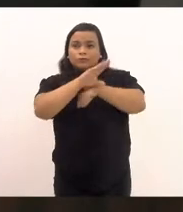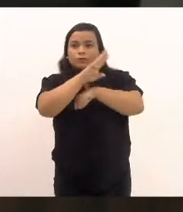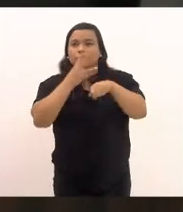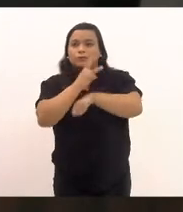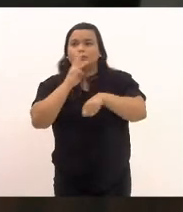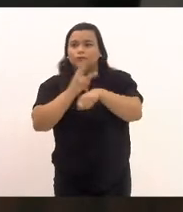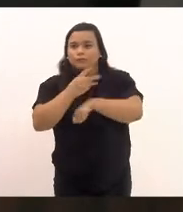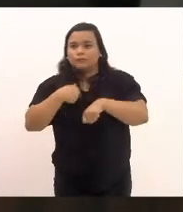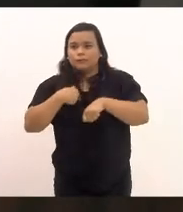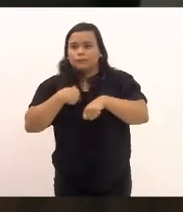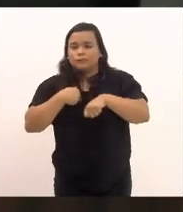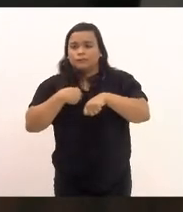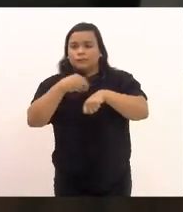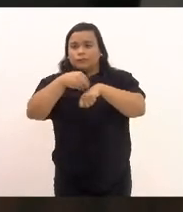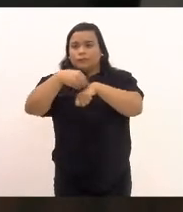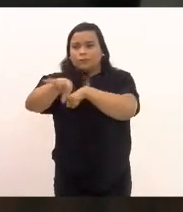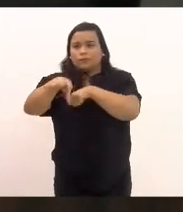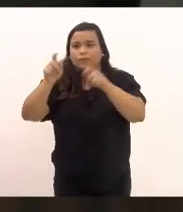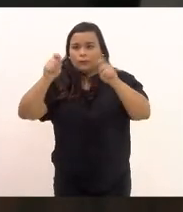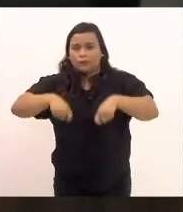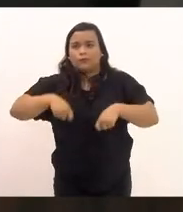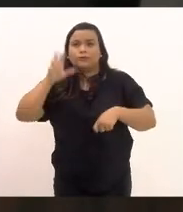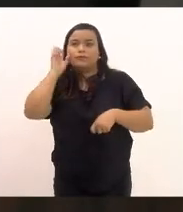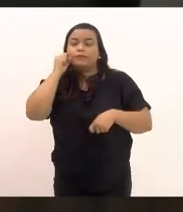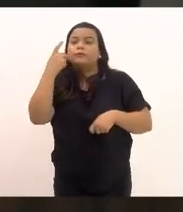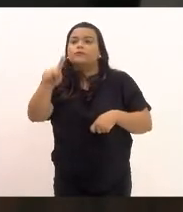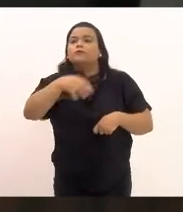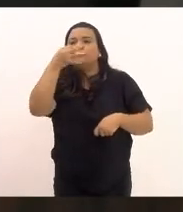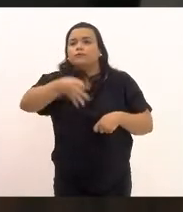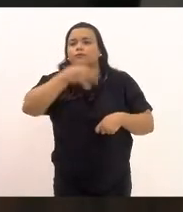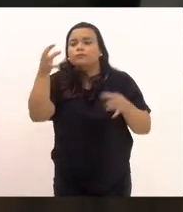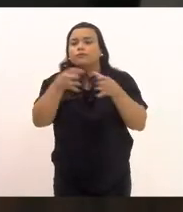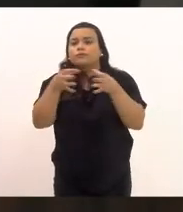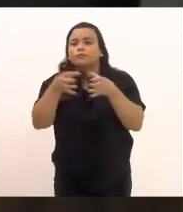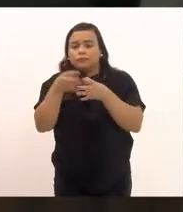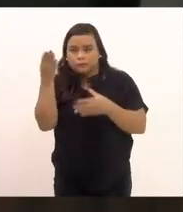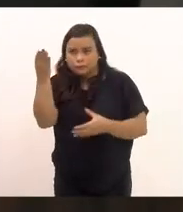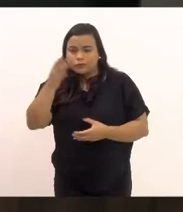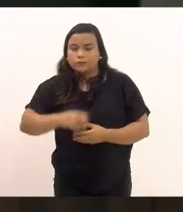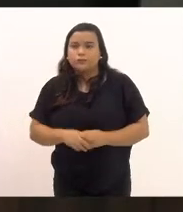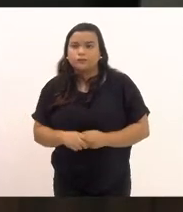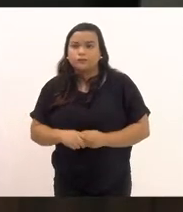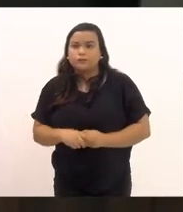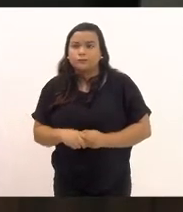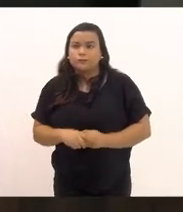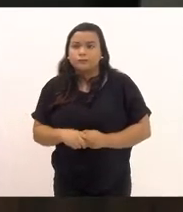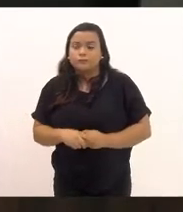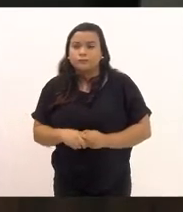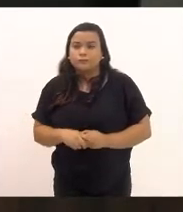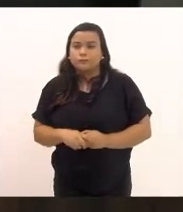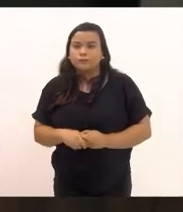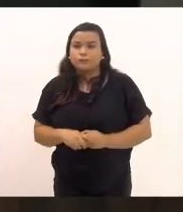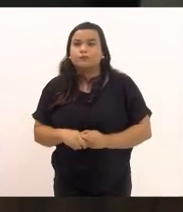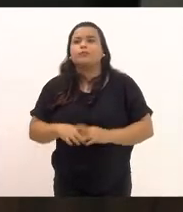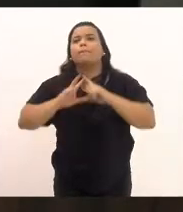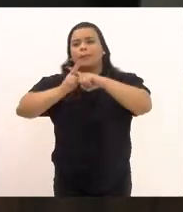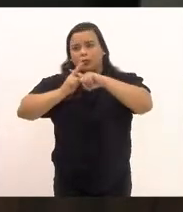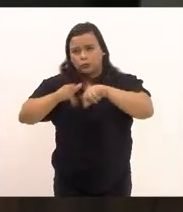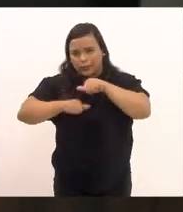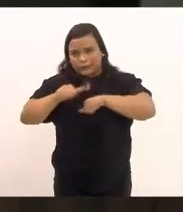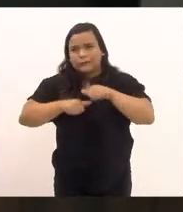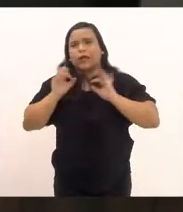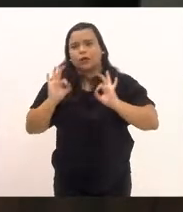falar que está no ao vivo. Qual é o parecer da comissão, Marcelo? Pela manutenção, senhor